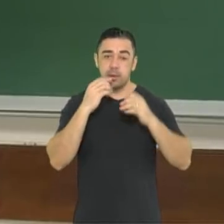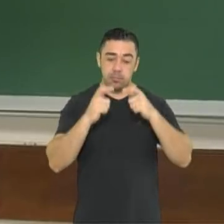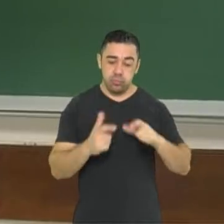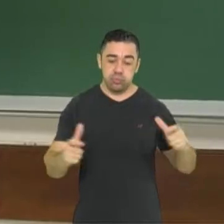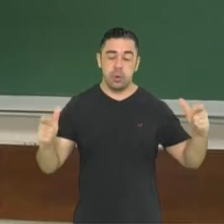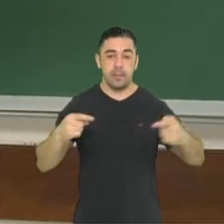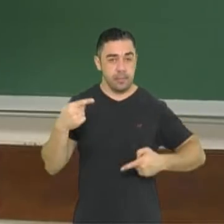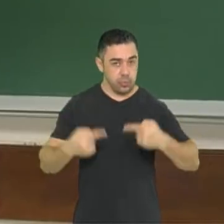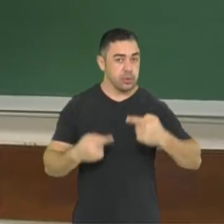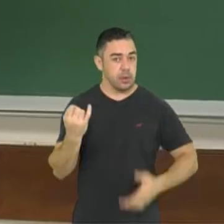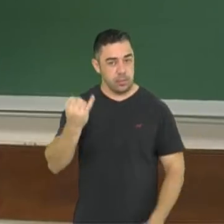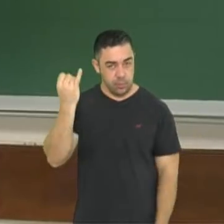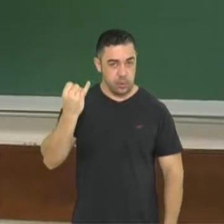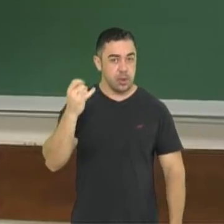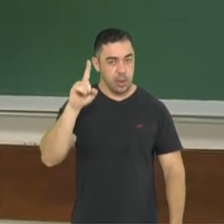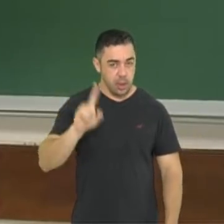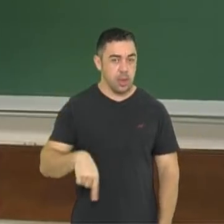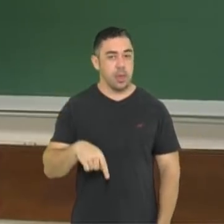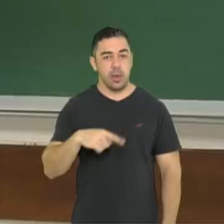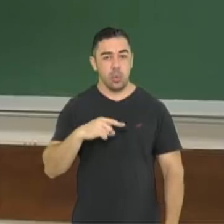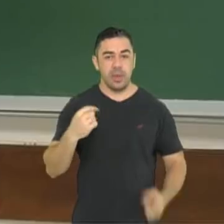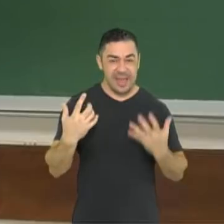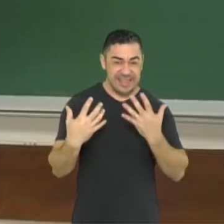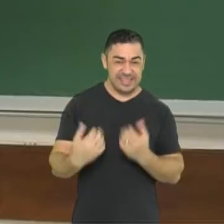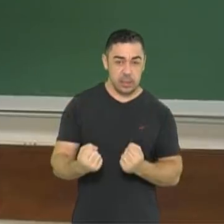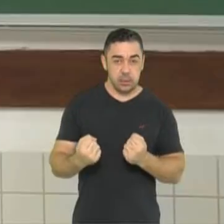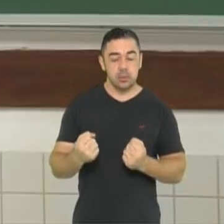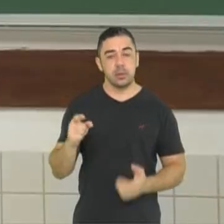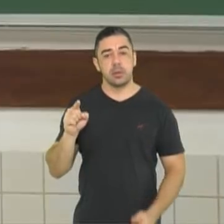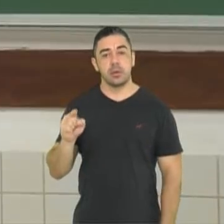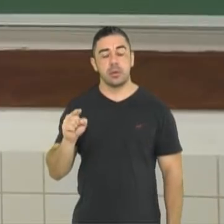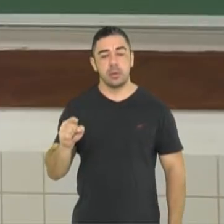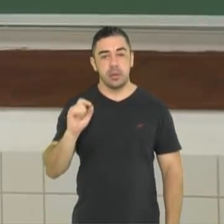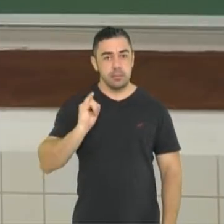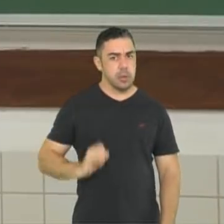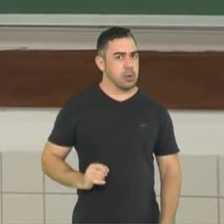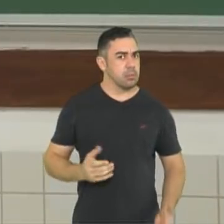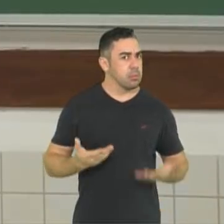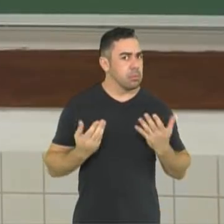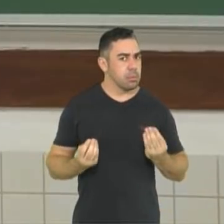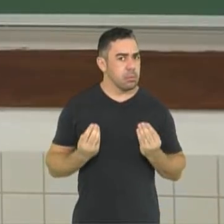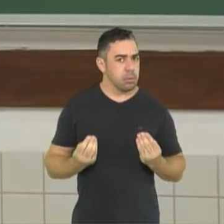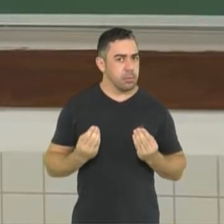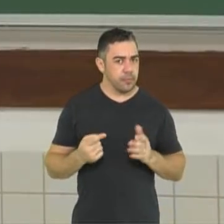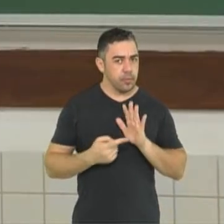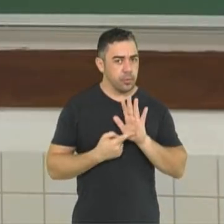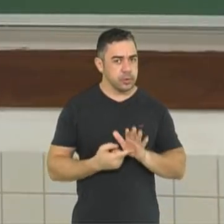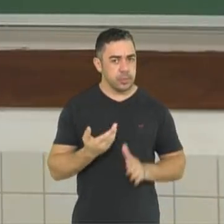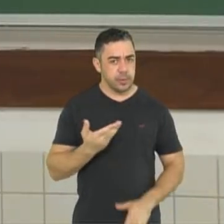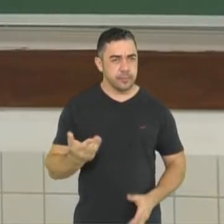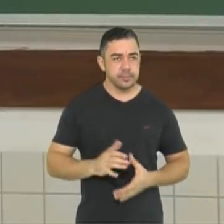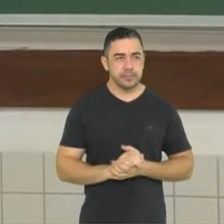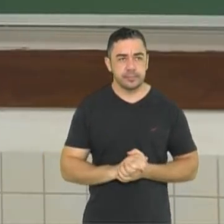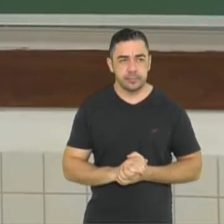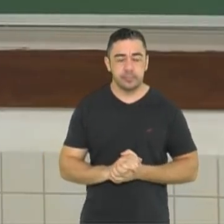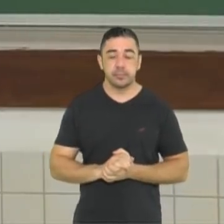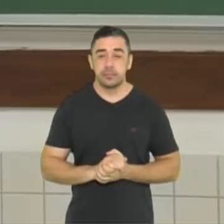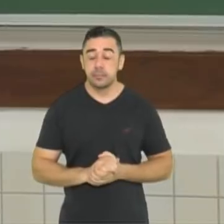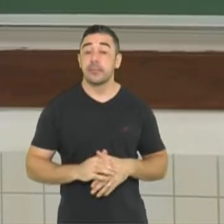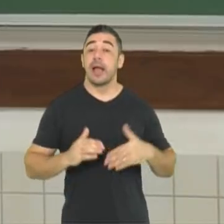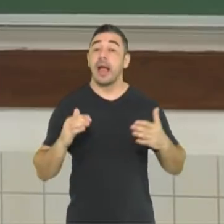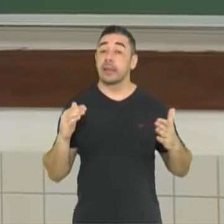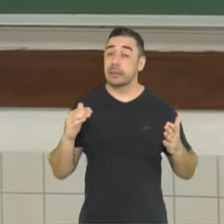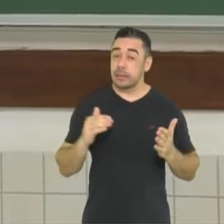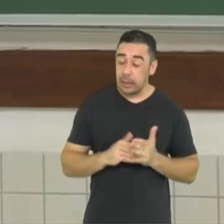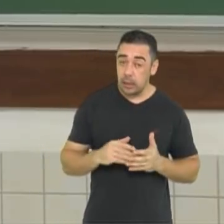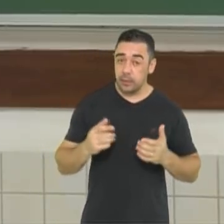político. Isso que é importante, legitimar um poder imperial. Que tamanho de poder imperial é esse? Daqui a pouquinho eu vou mostrar. Para chegarmos até